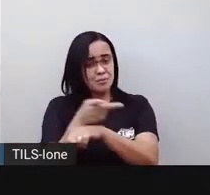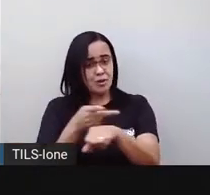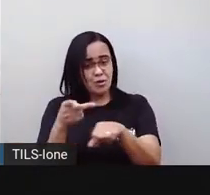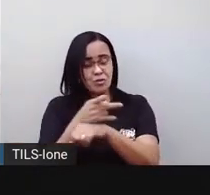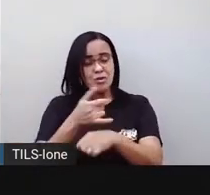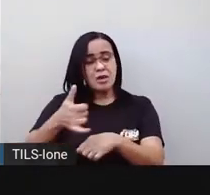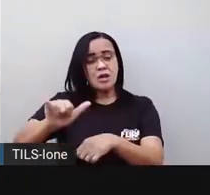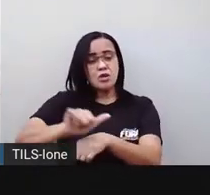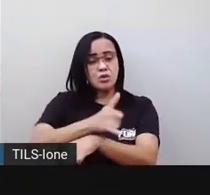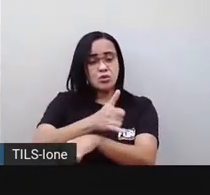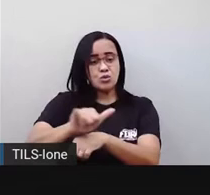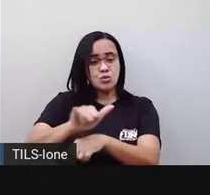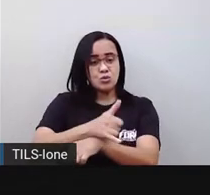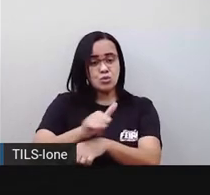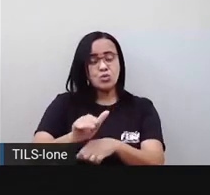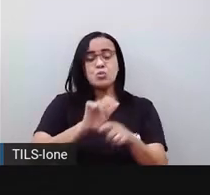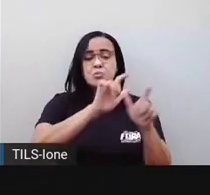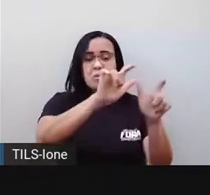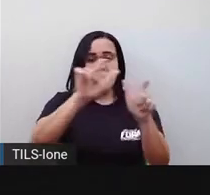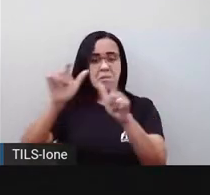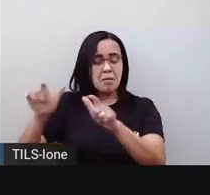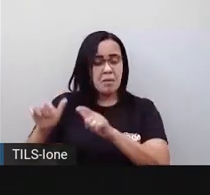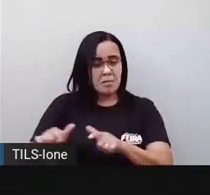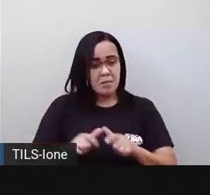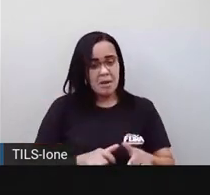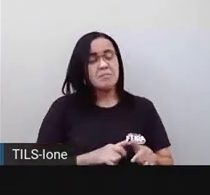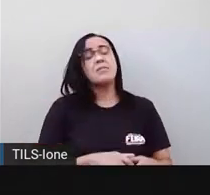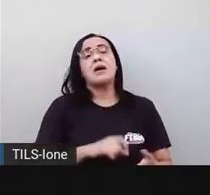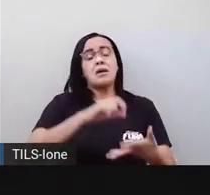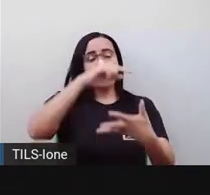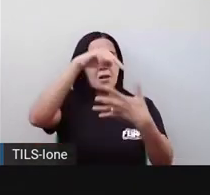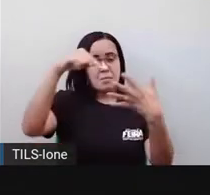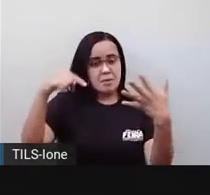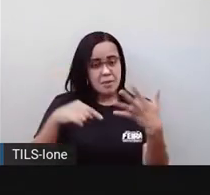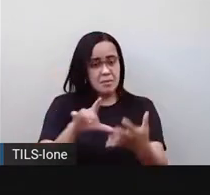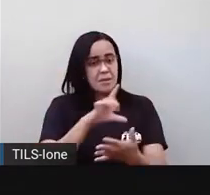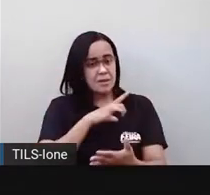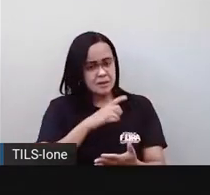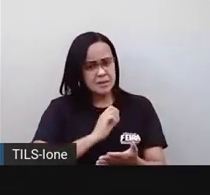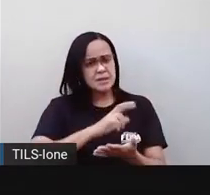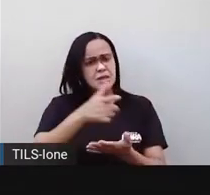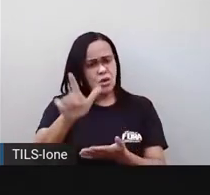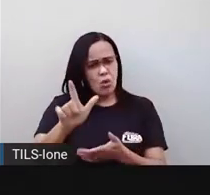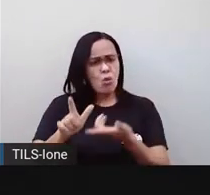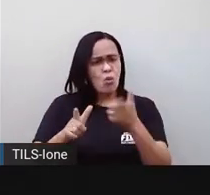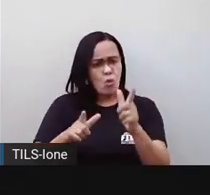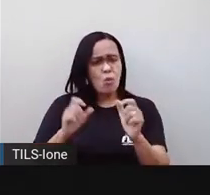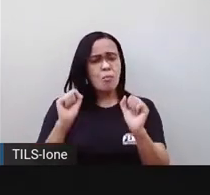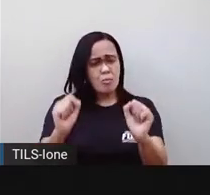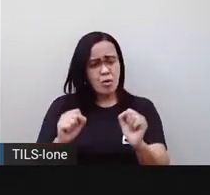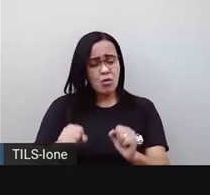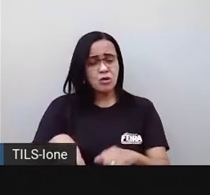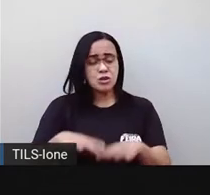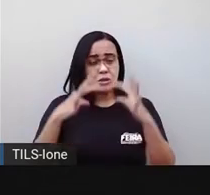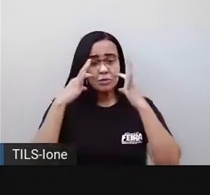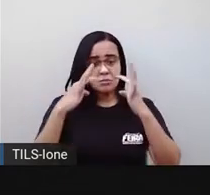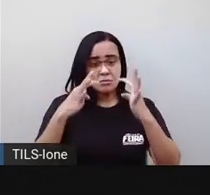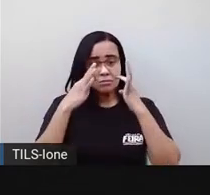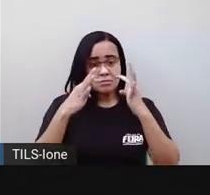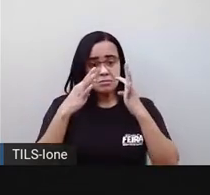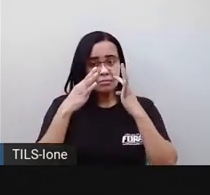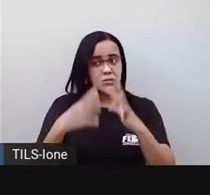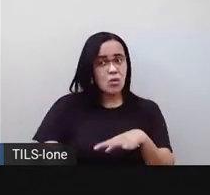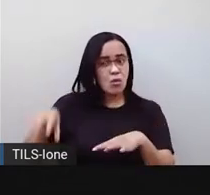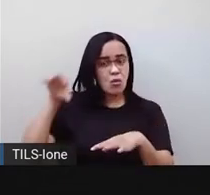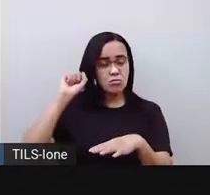YouTube, né, em outros canais de transmissão, para poder ouvir mais vezes essa história, ouvir até algumas musiquinhas